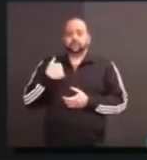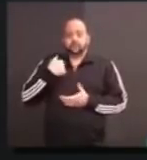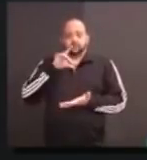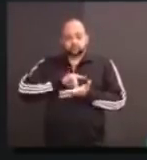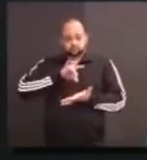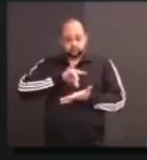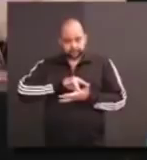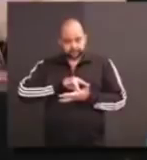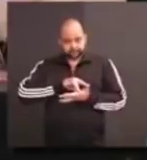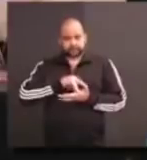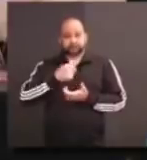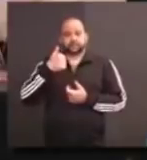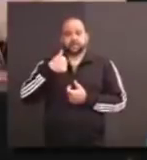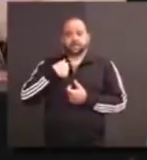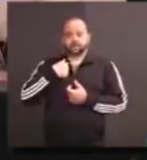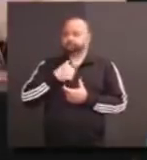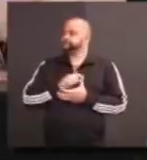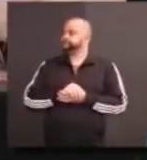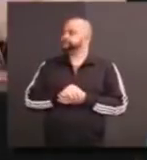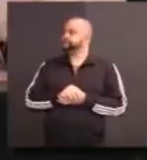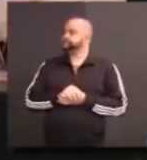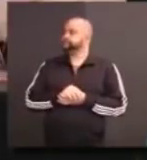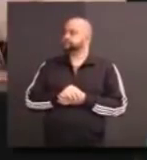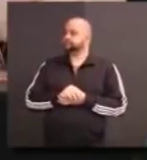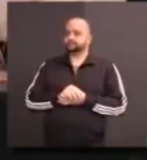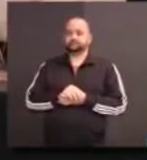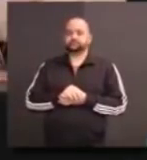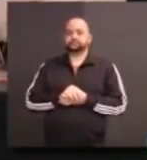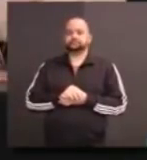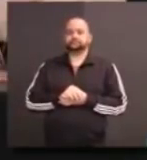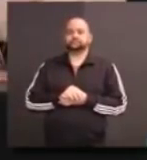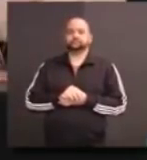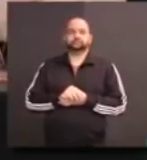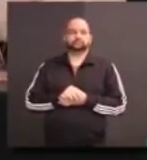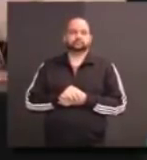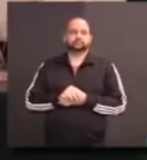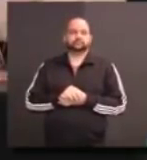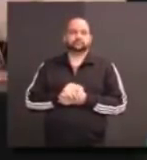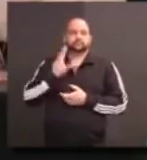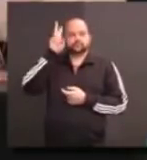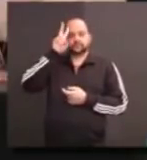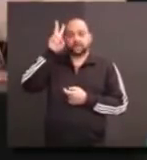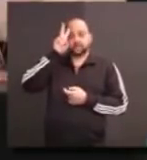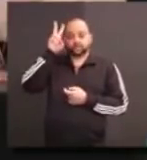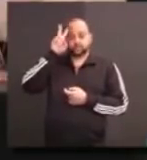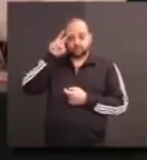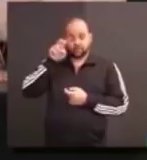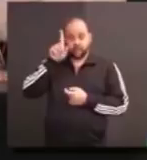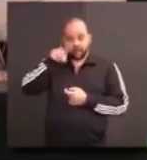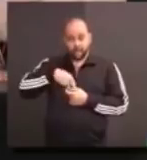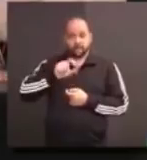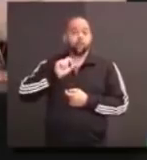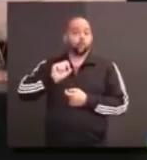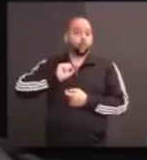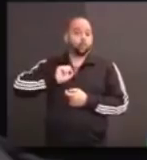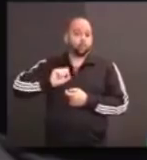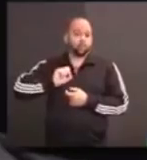Sinceramente, eu prefiro. Então, a história é a seguinte.